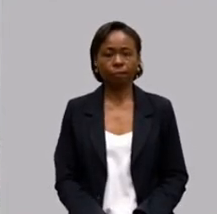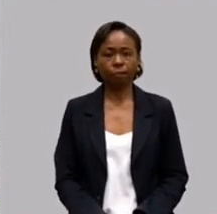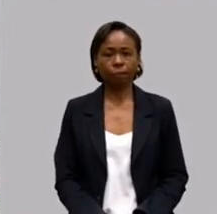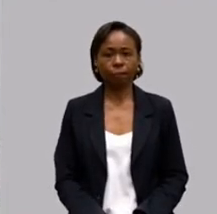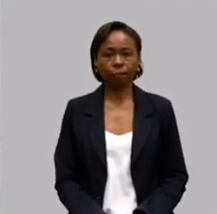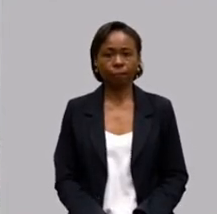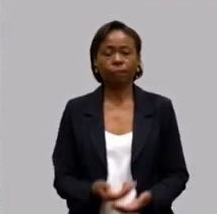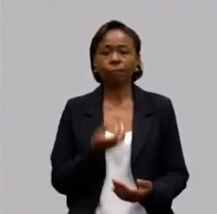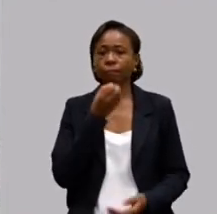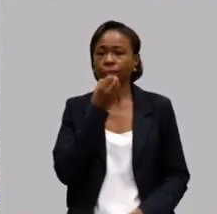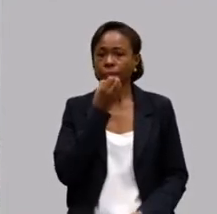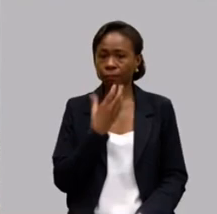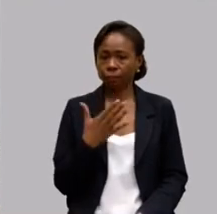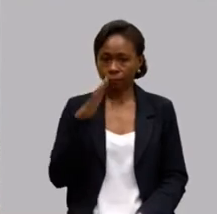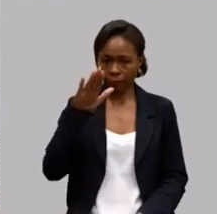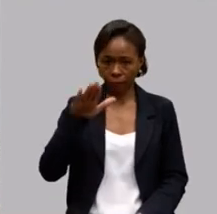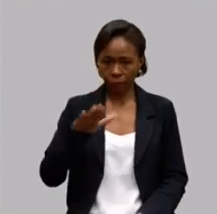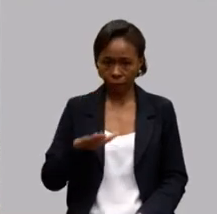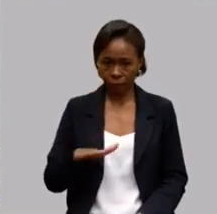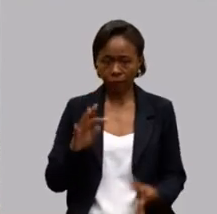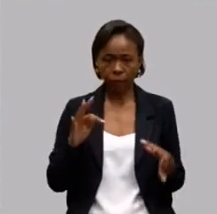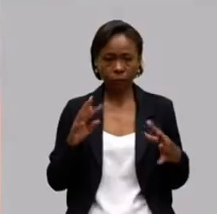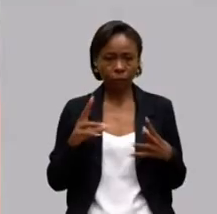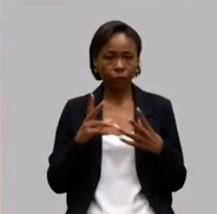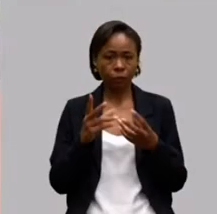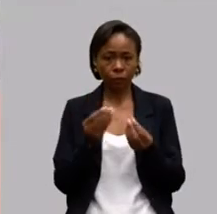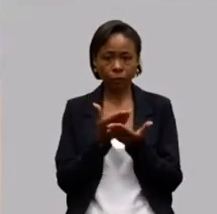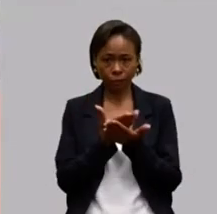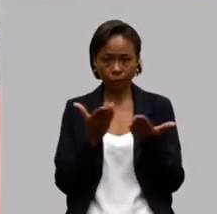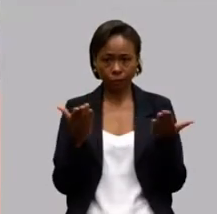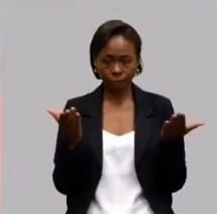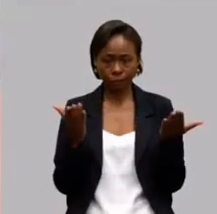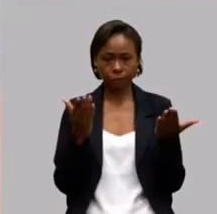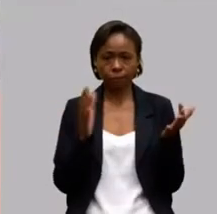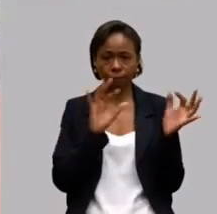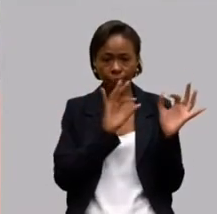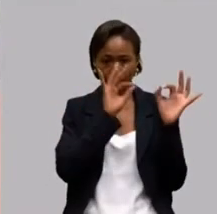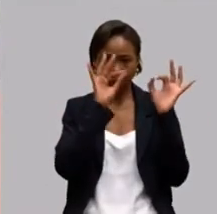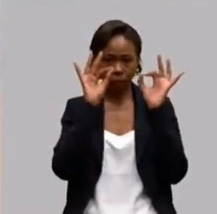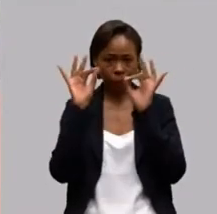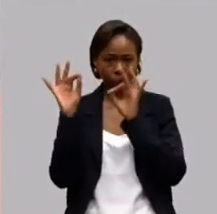Primeiramente, boa tarde a todas e todos que nos assistem,